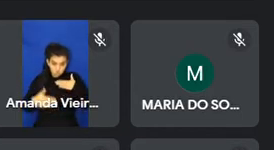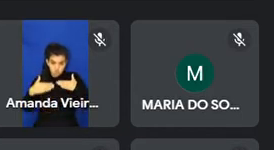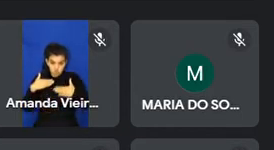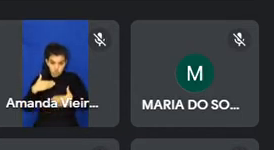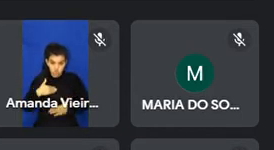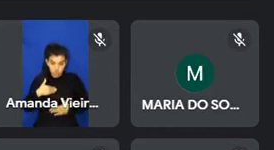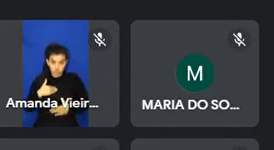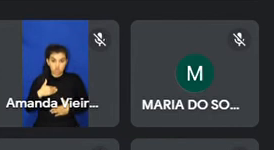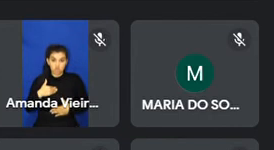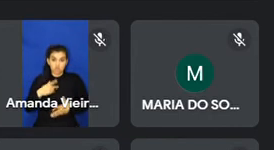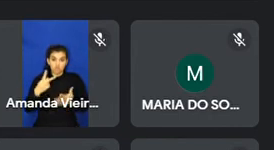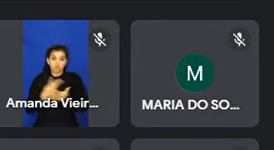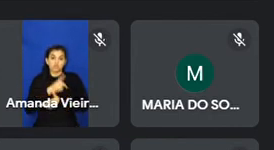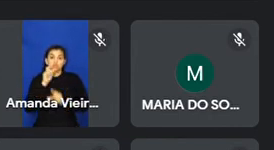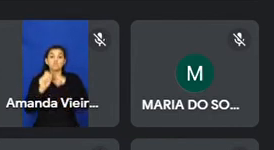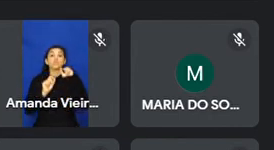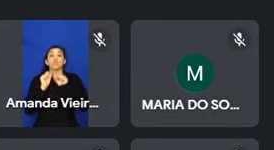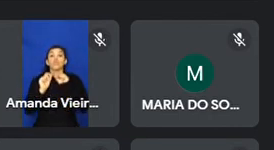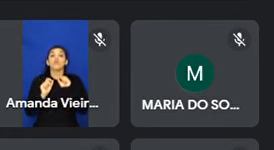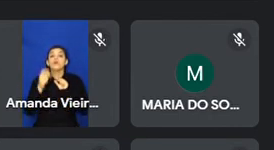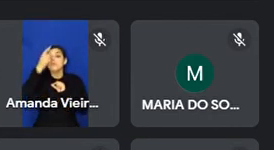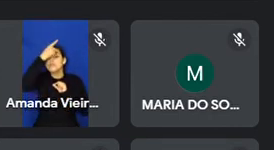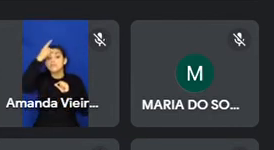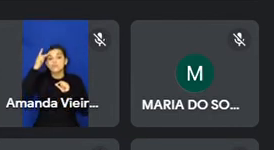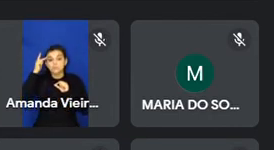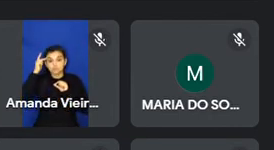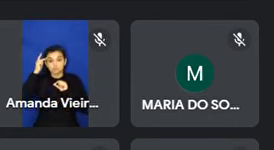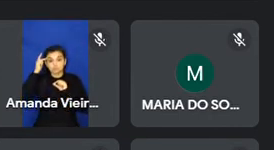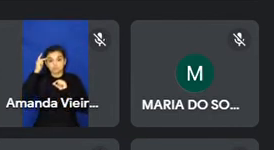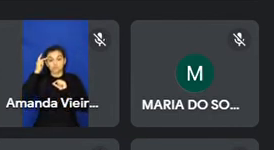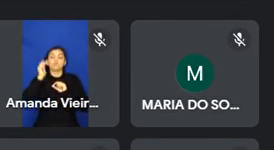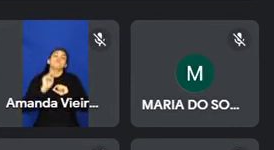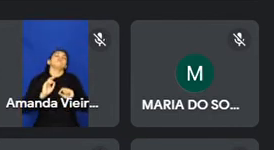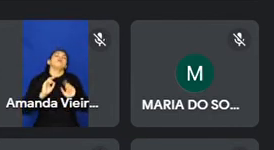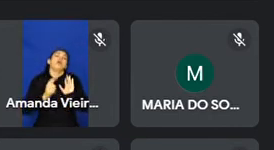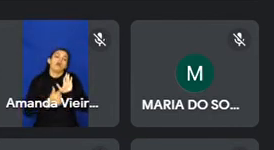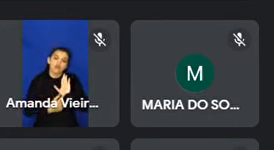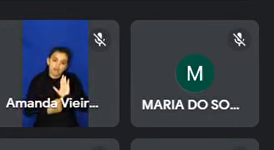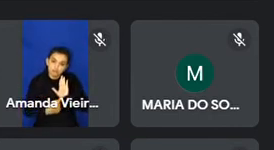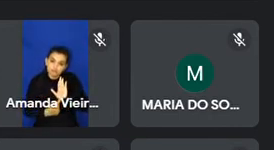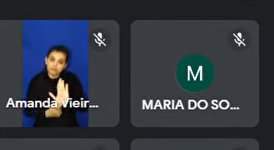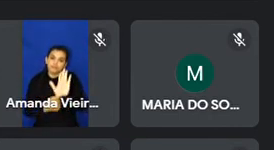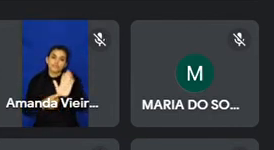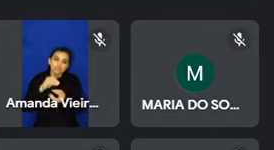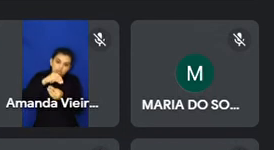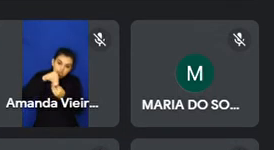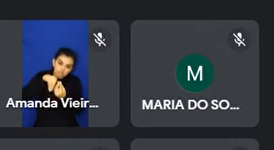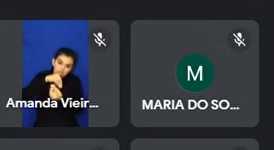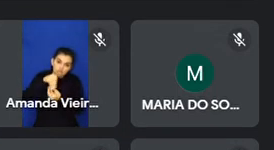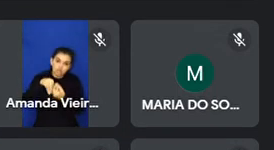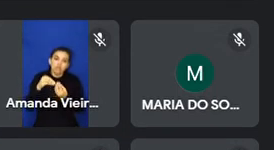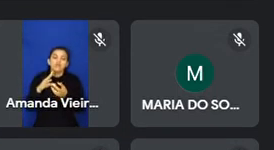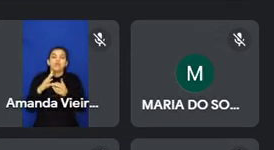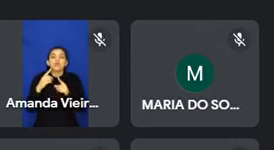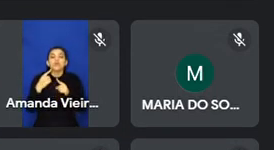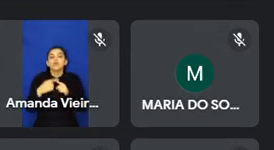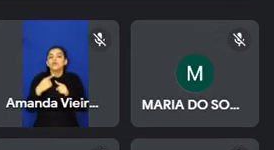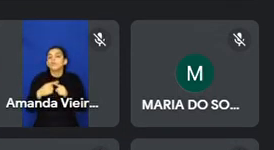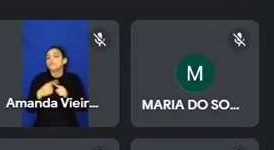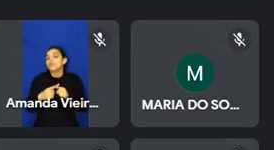está sendo o quê? Exposto a esse antígeno. Então, quando ele é exposto a esse antígeno, ele vai o